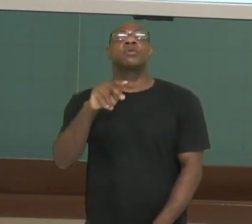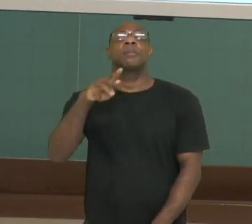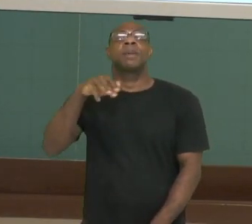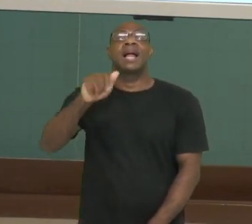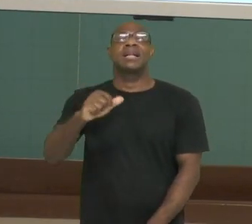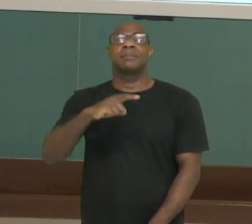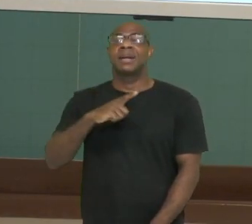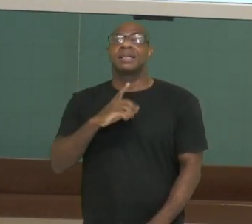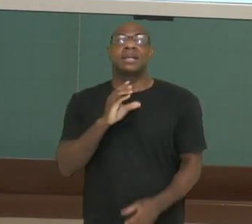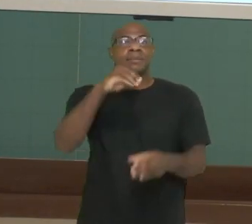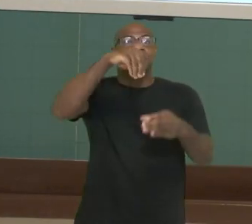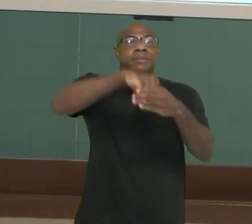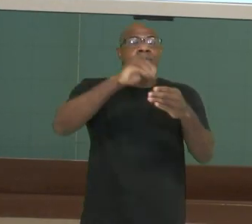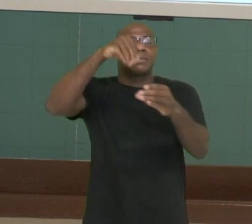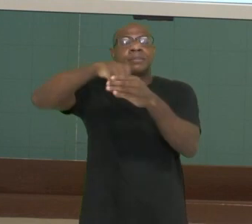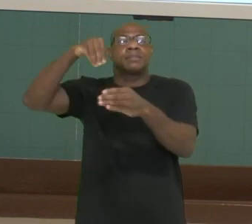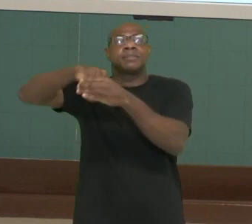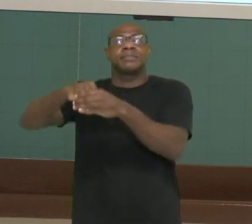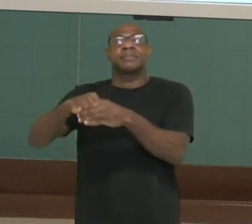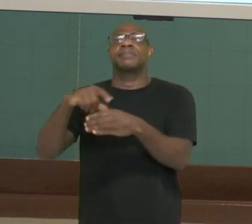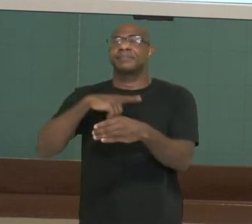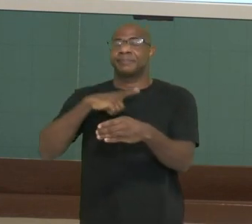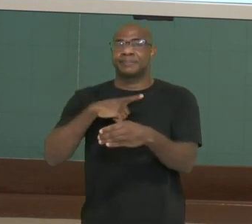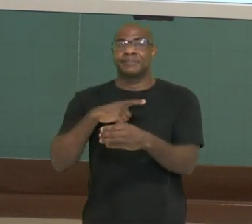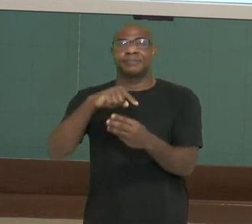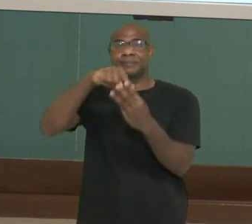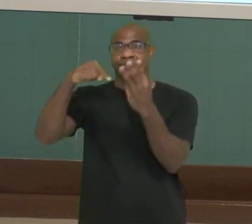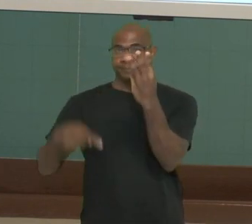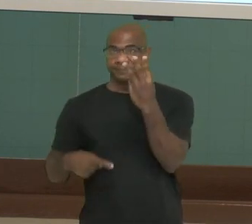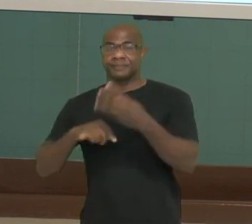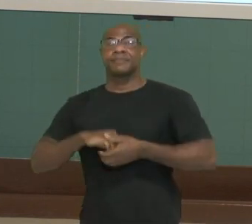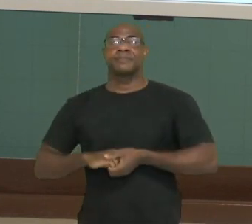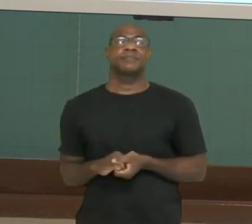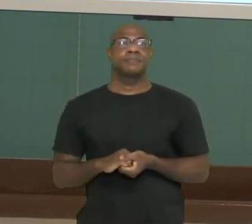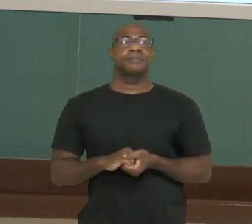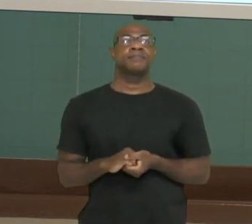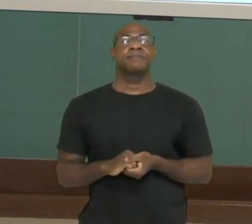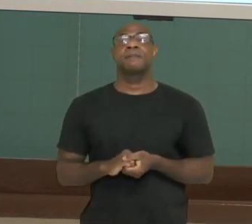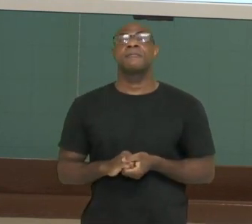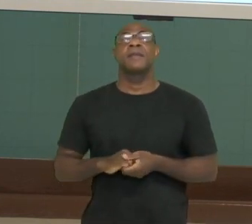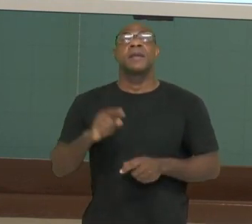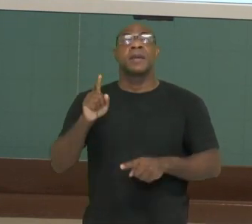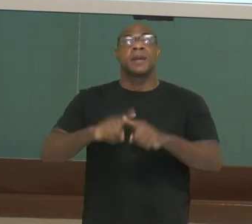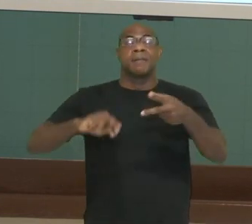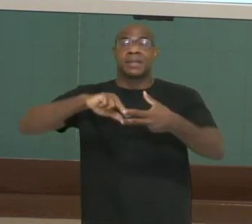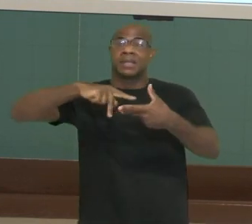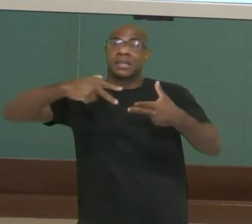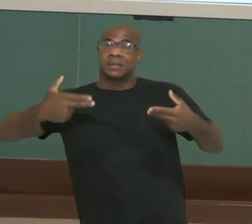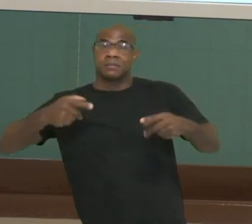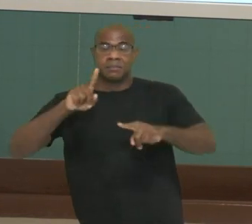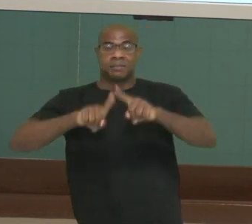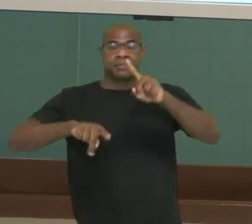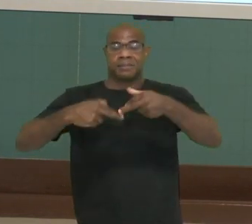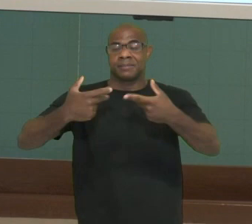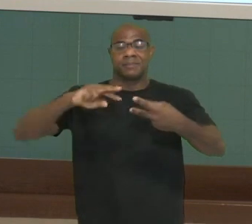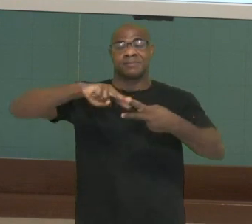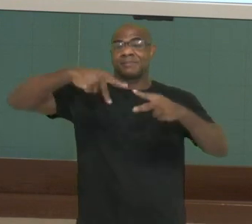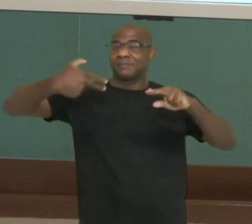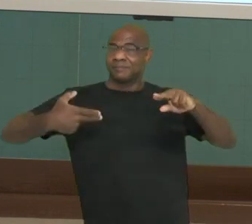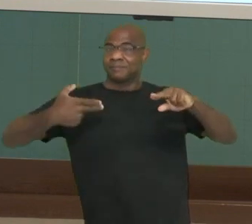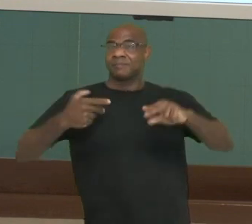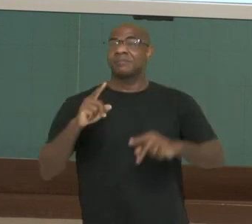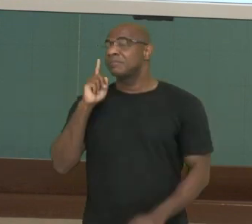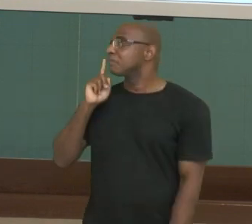essa sustentação que a nossa célula precisa. Material genético. Material